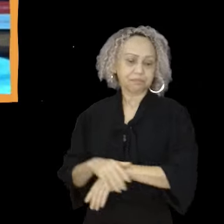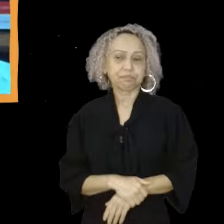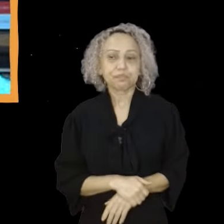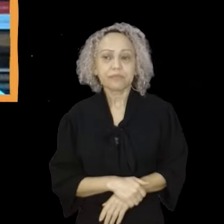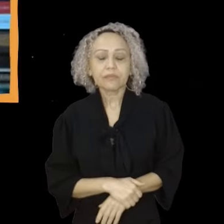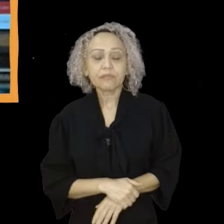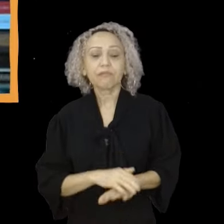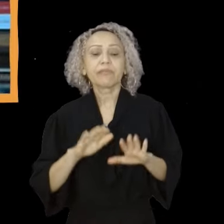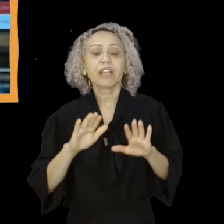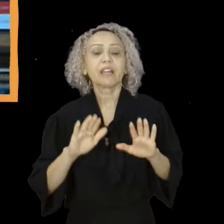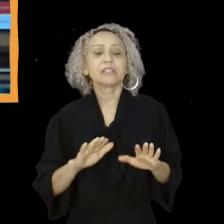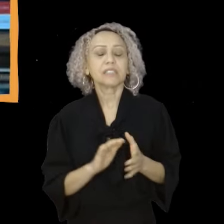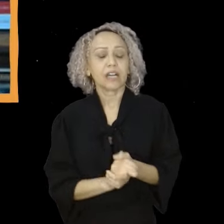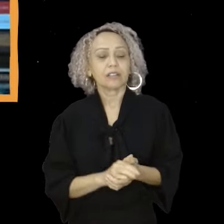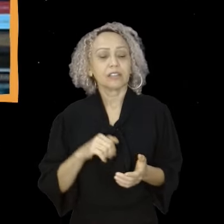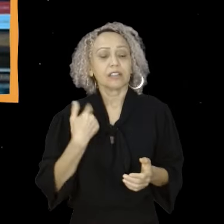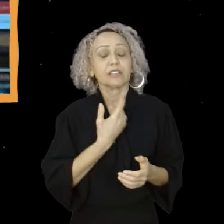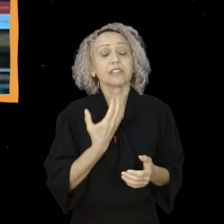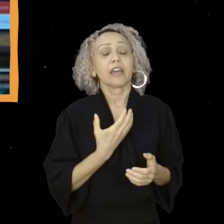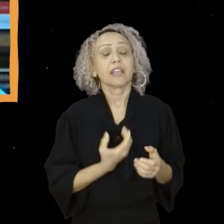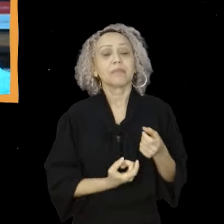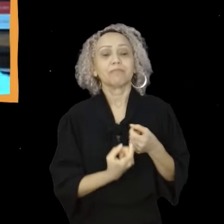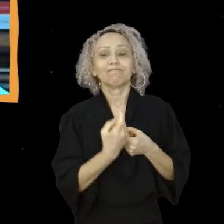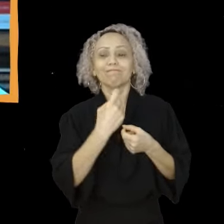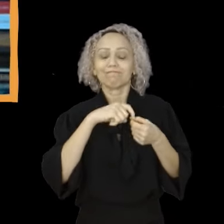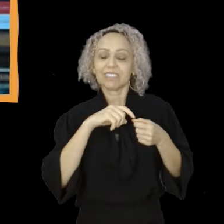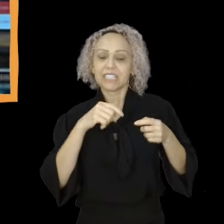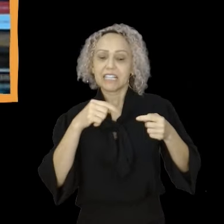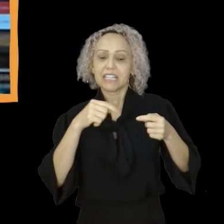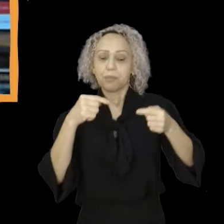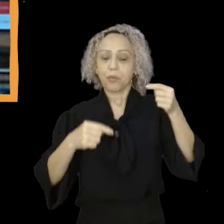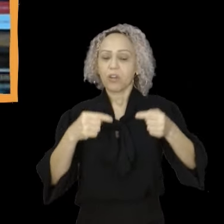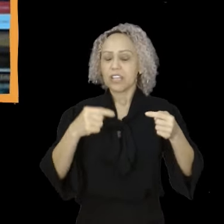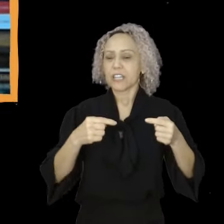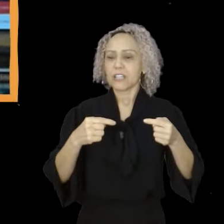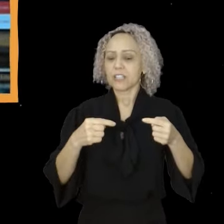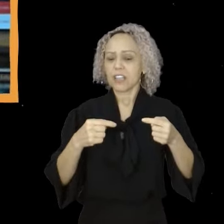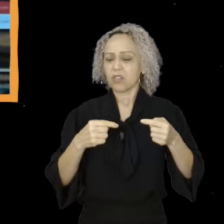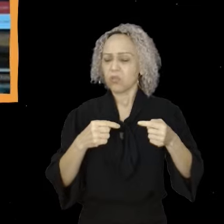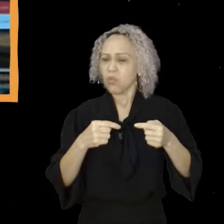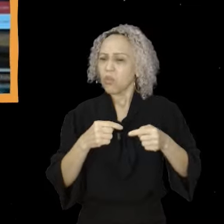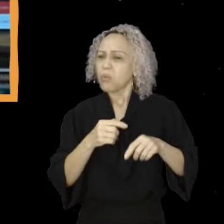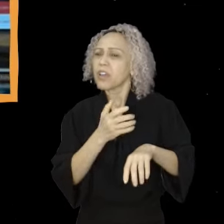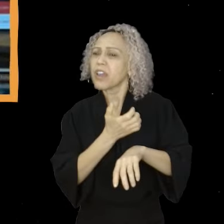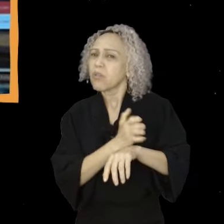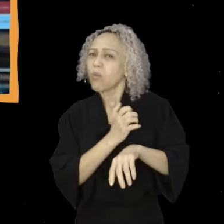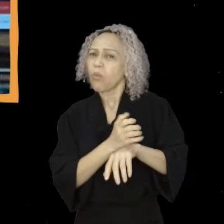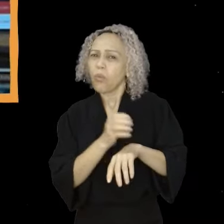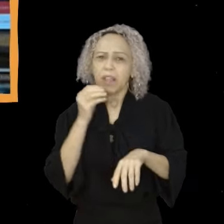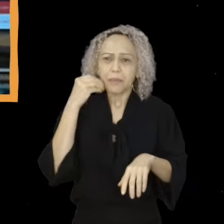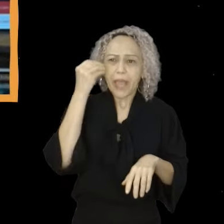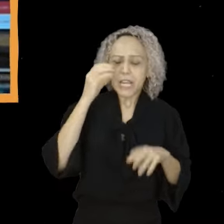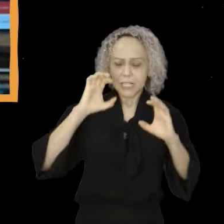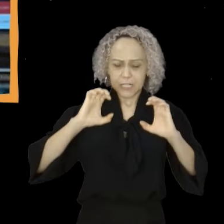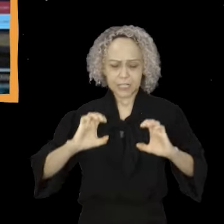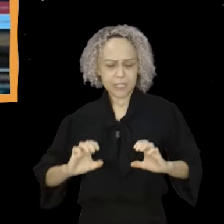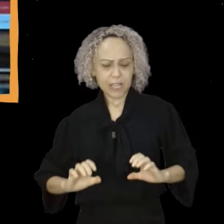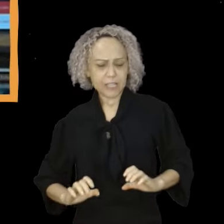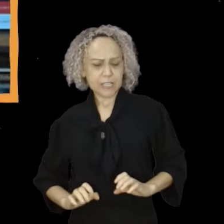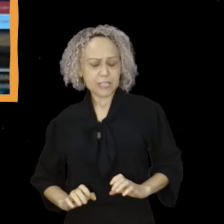de cidadania, como exercício de um projeto coletivo. E isso tudo começa com o